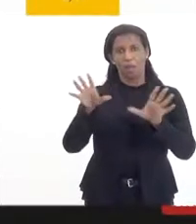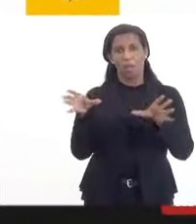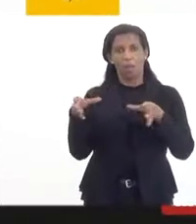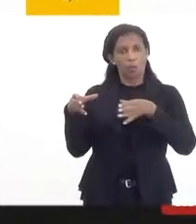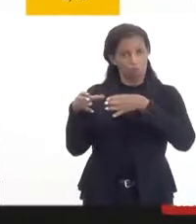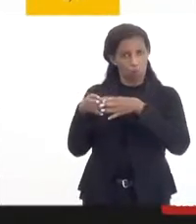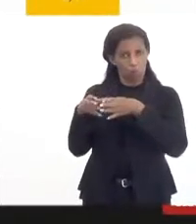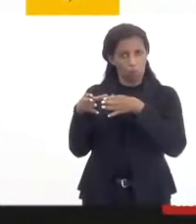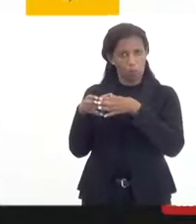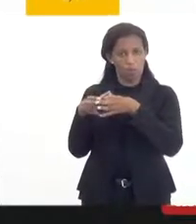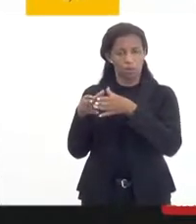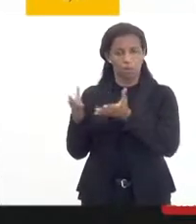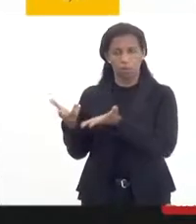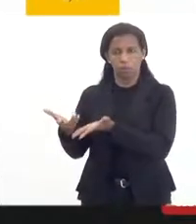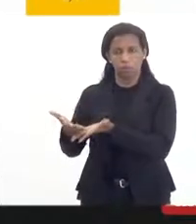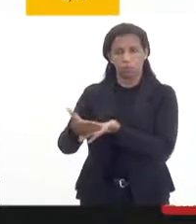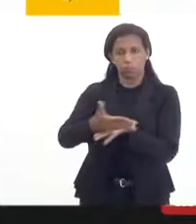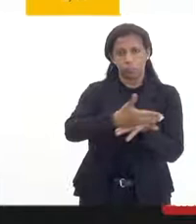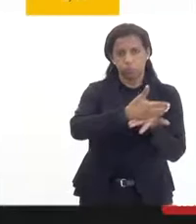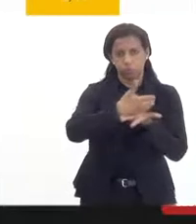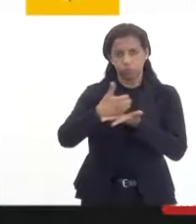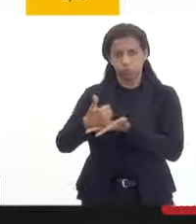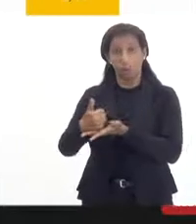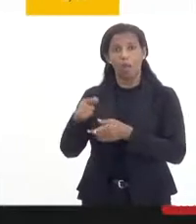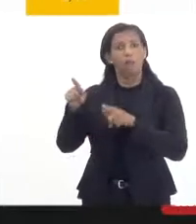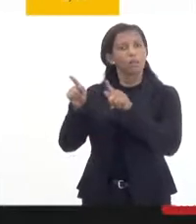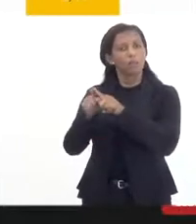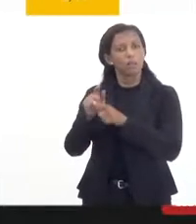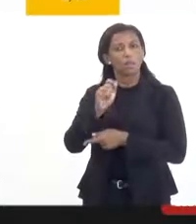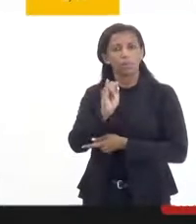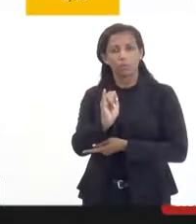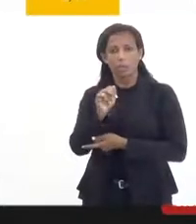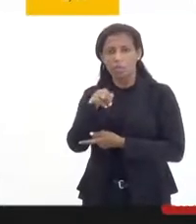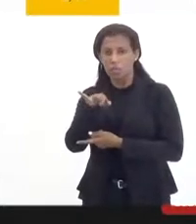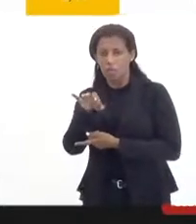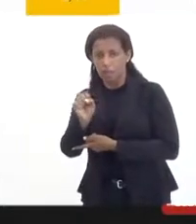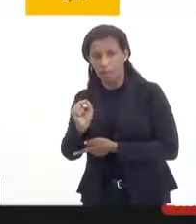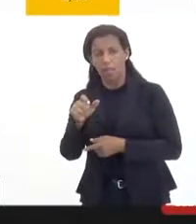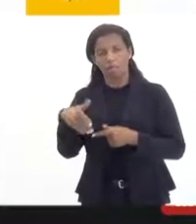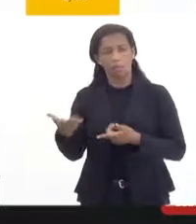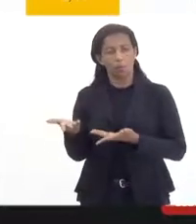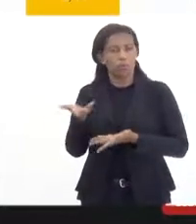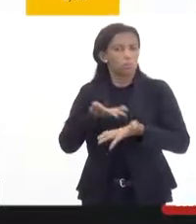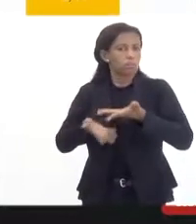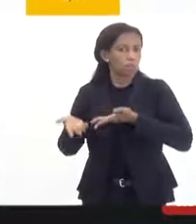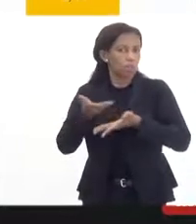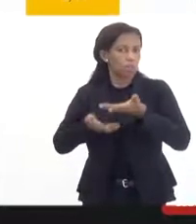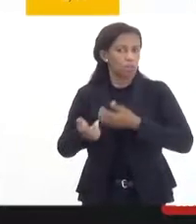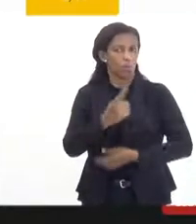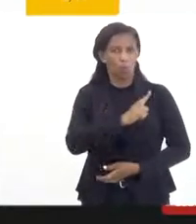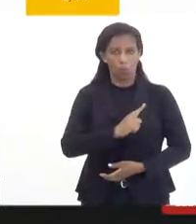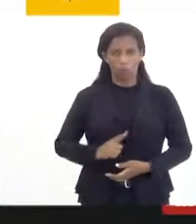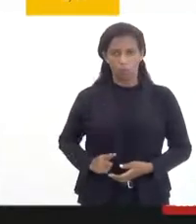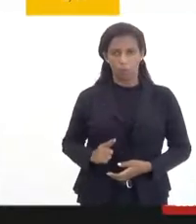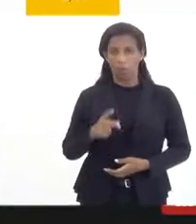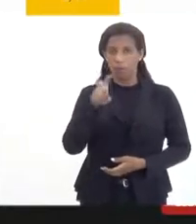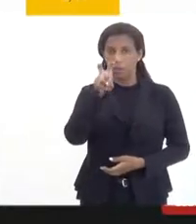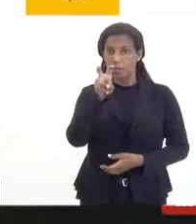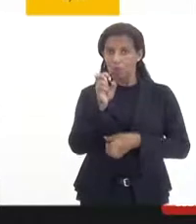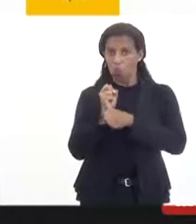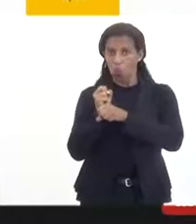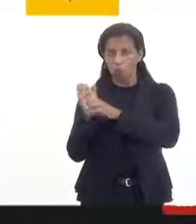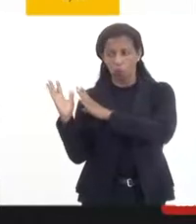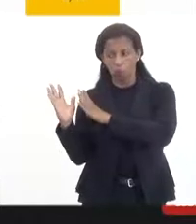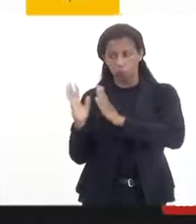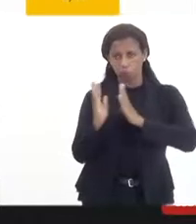o recolhimento da companhia, tanto a título de ICMS quanto participação governamental nos últimos 5 anos, ele remonta